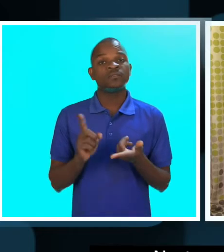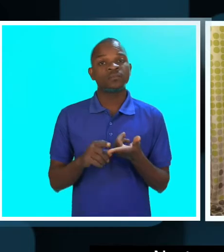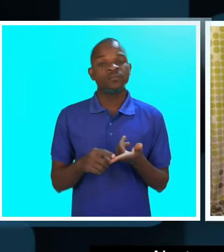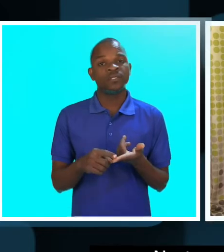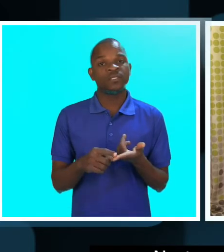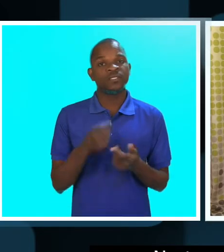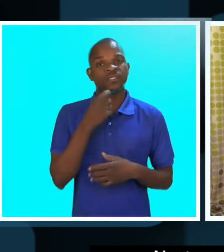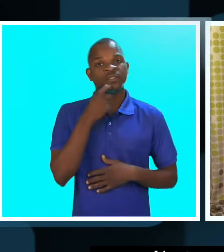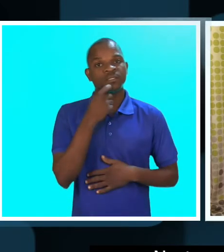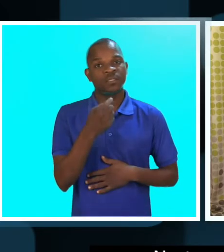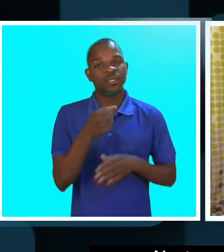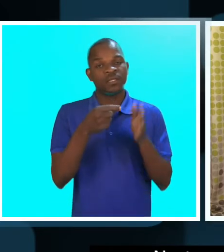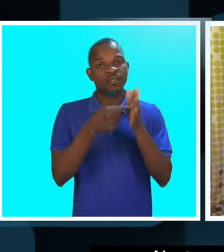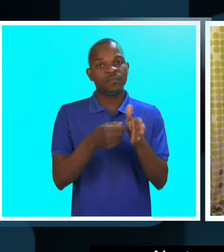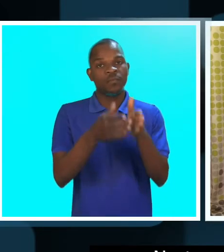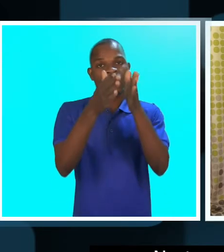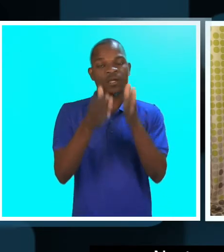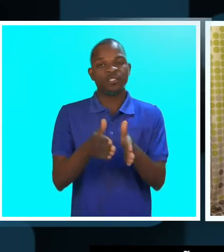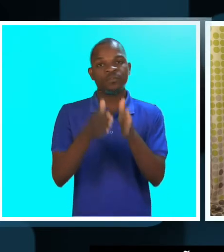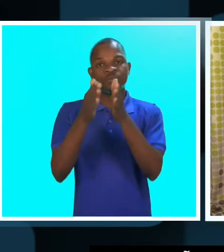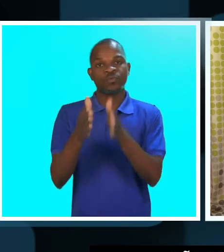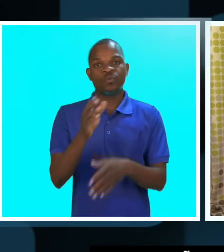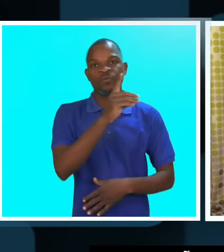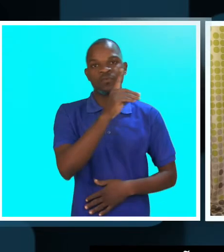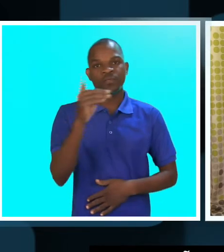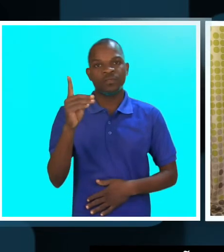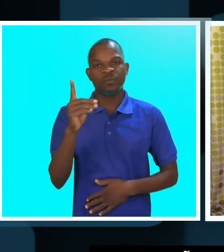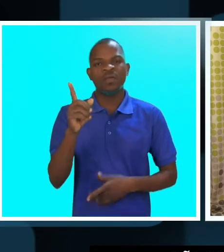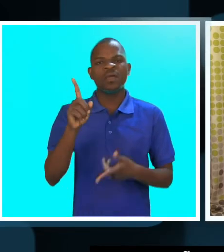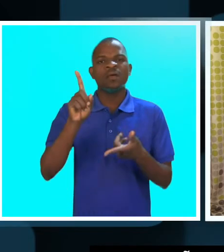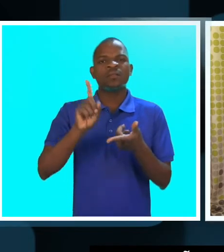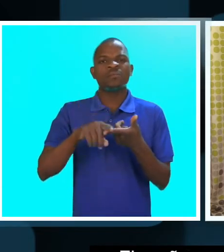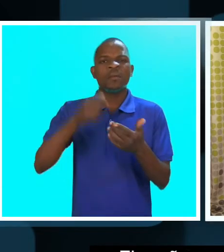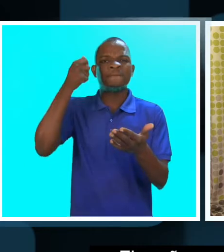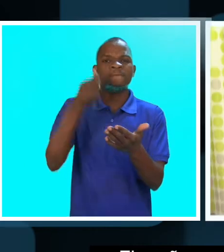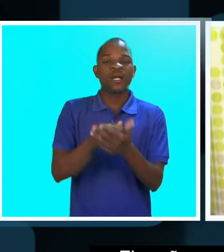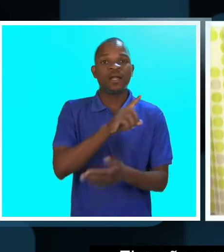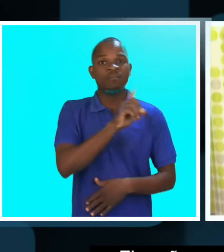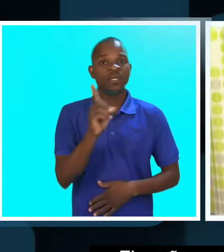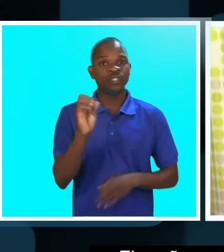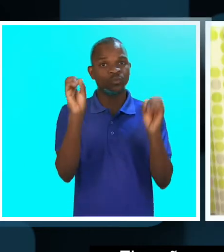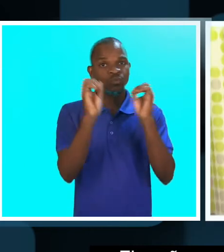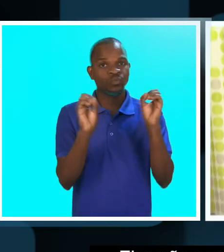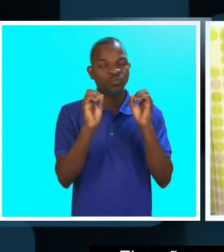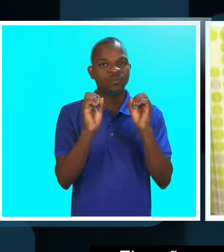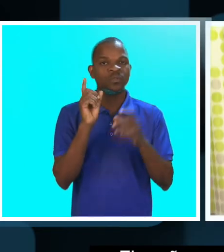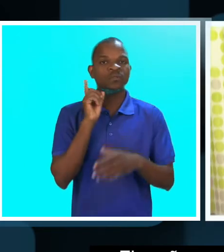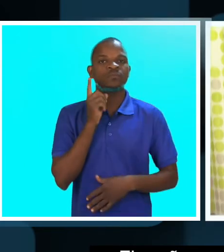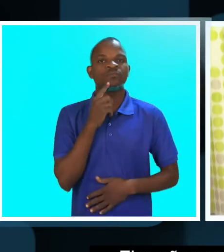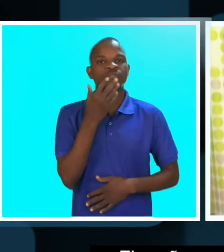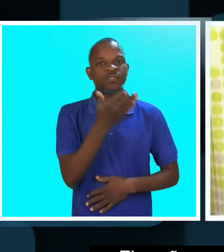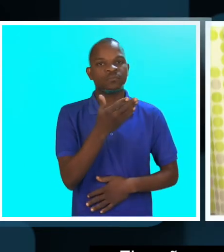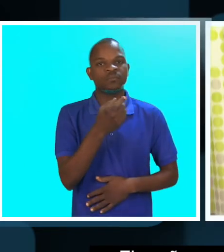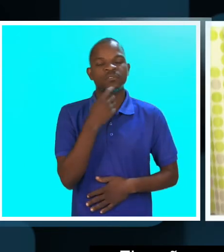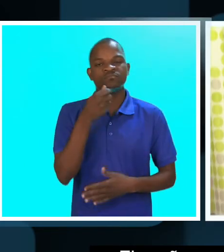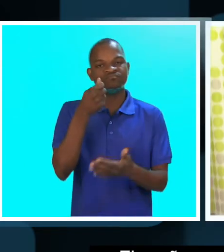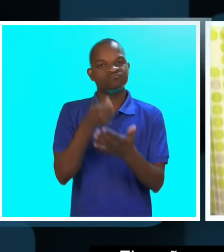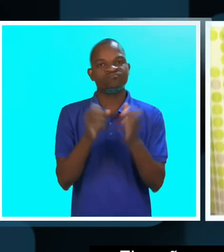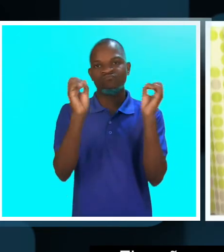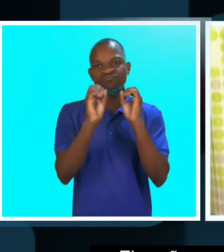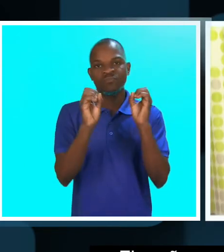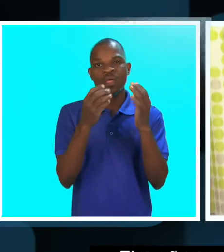caso, estamos a falar que essas mesmas pessoas com deficiência não pagam mensalidade? Eles não pagam mensalidade porque